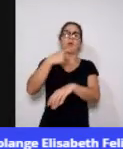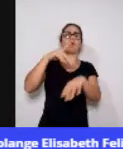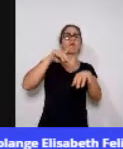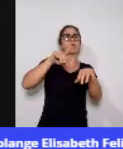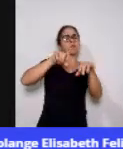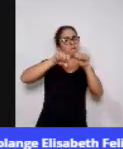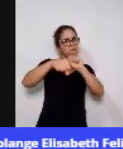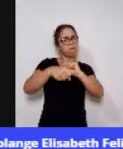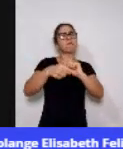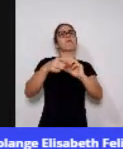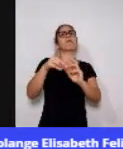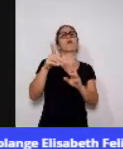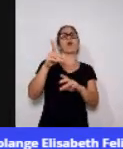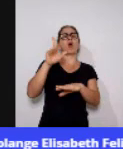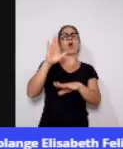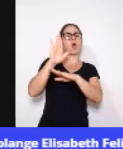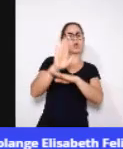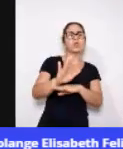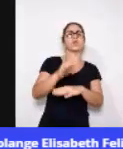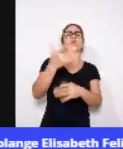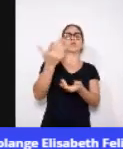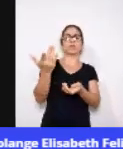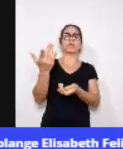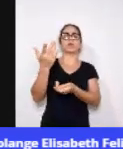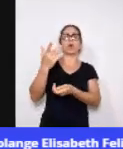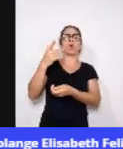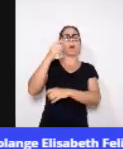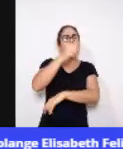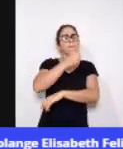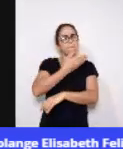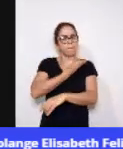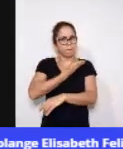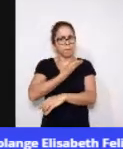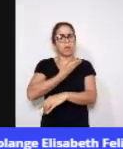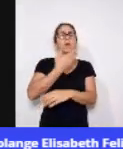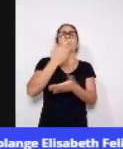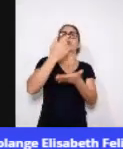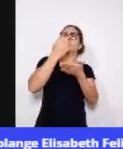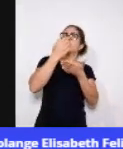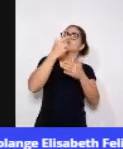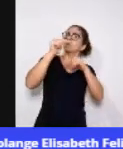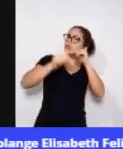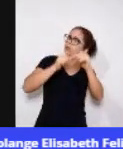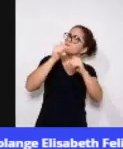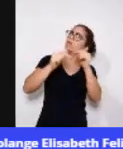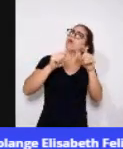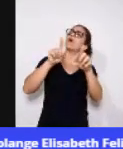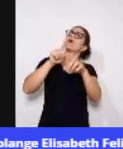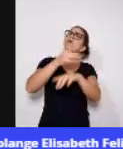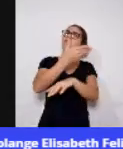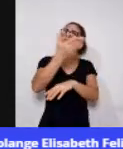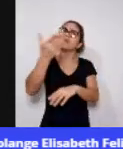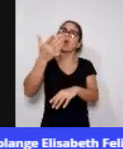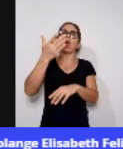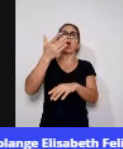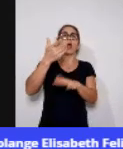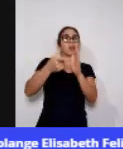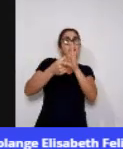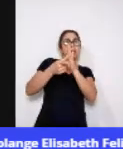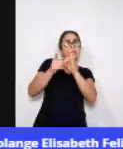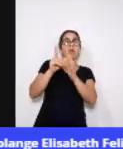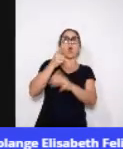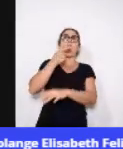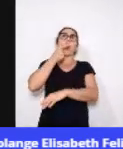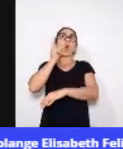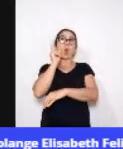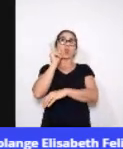e colegas de trabalho também que somos de vocês. Porque até ontem nós estávamos na sala de aula e sabíamos das nossas